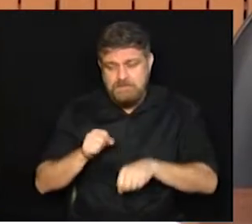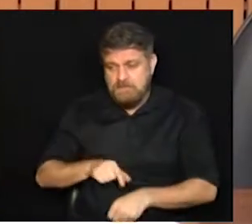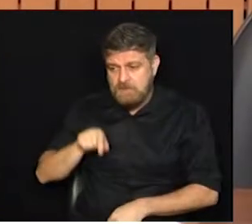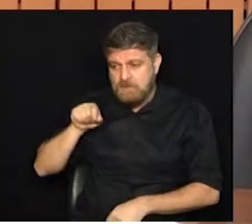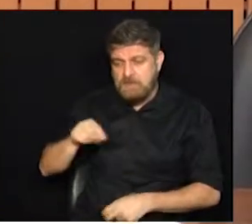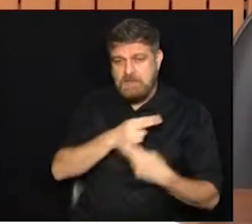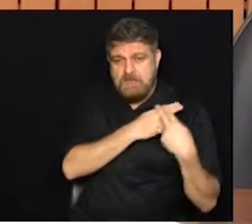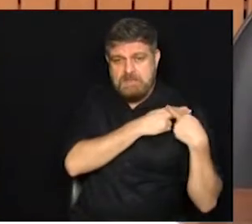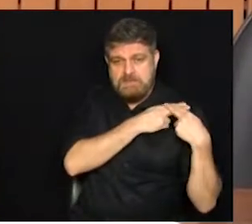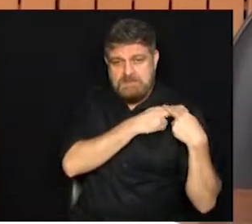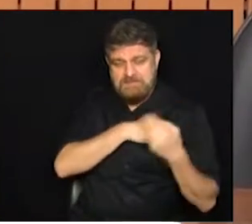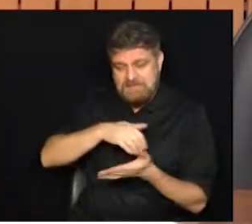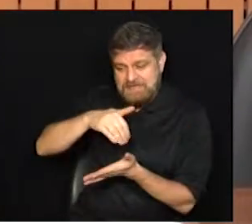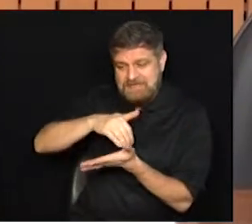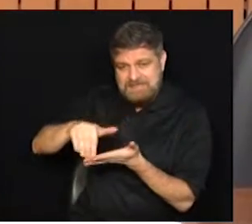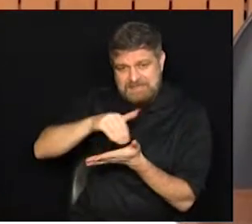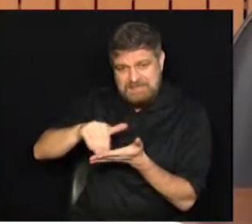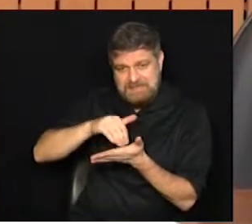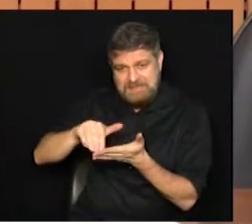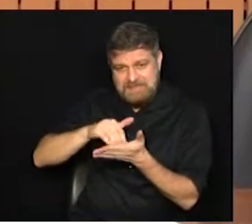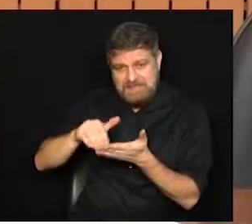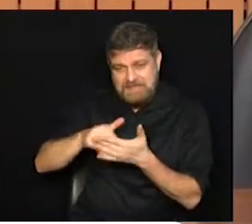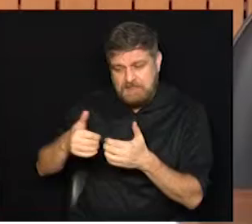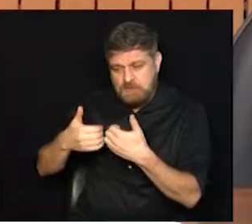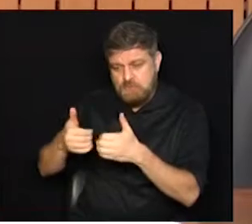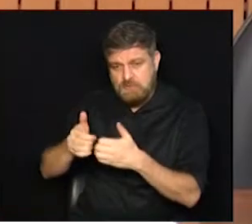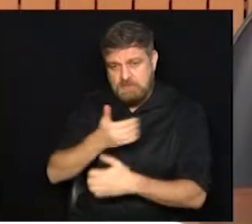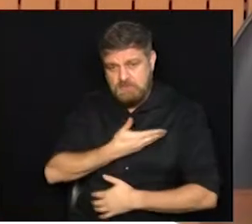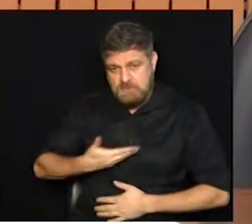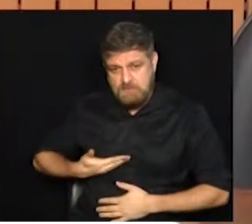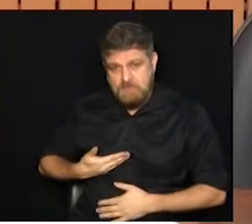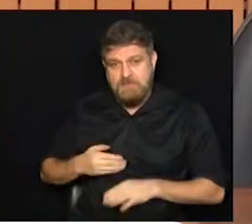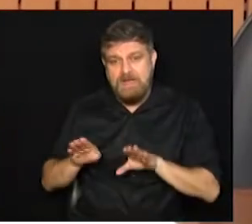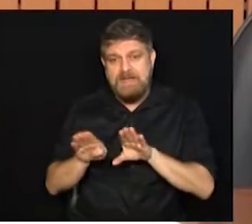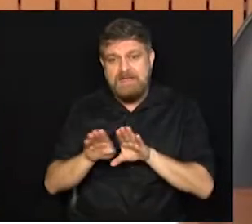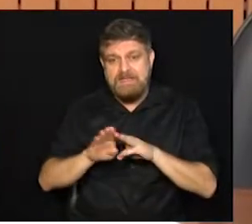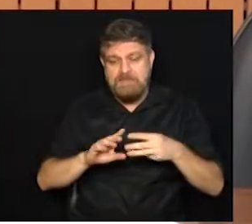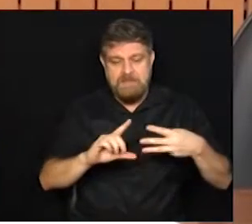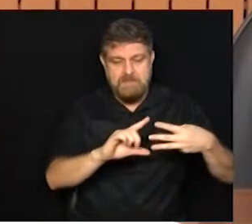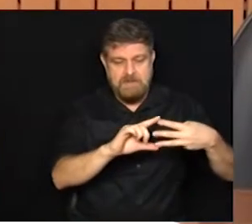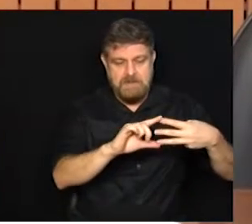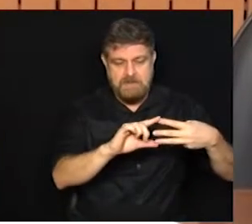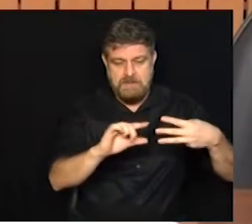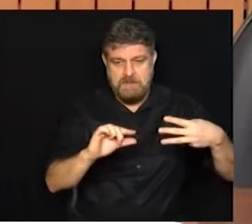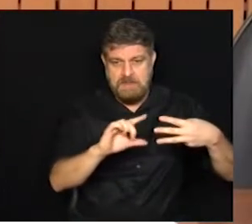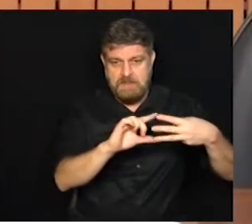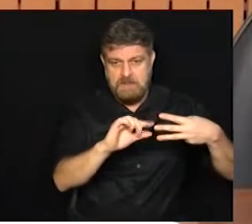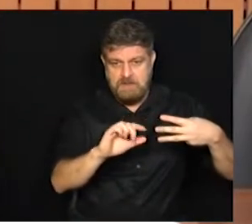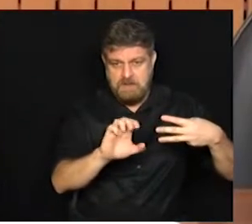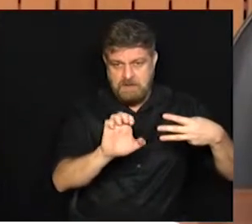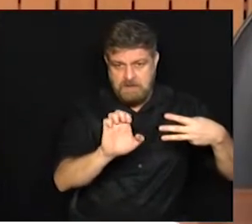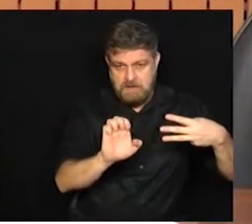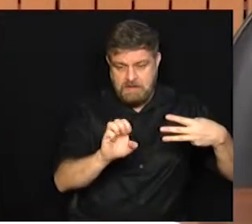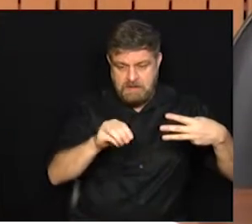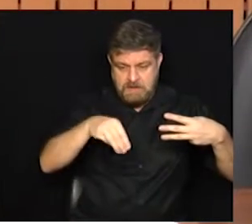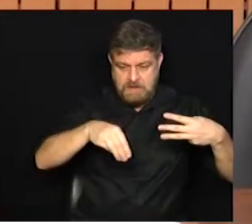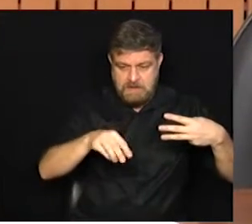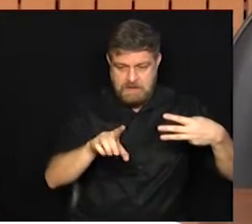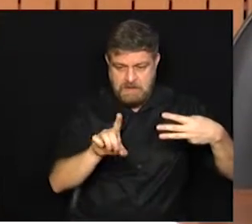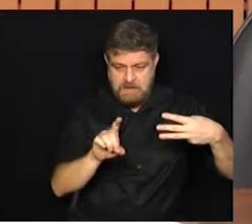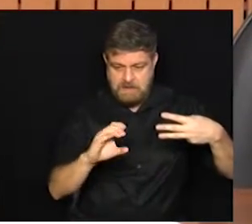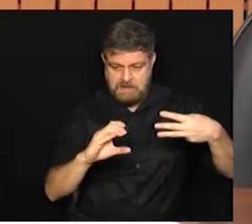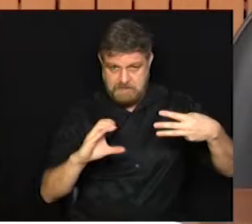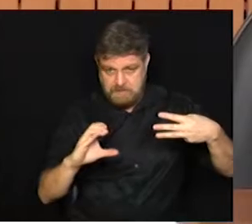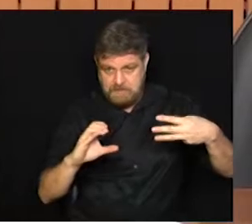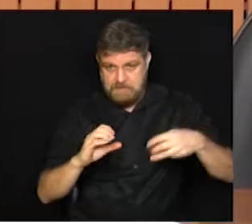de Transporte e INDEC. Já ainda no ano passado, nós tínhamos pautado essa discussão